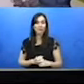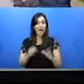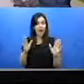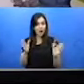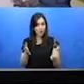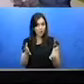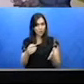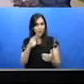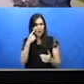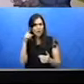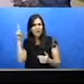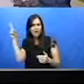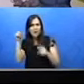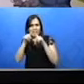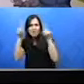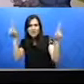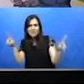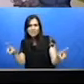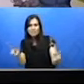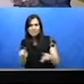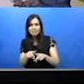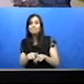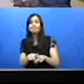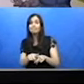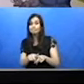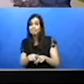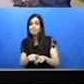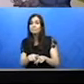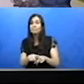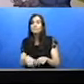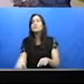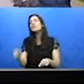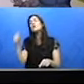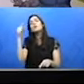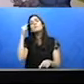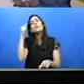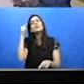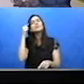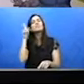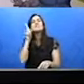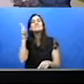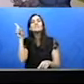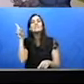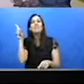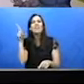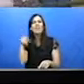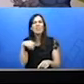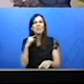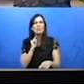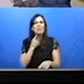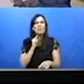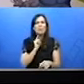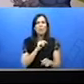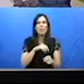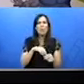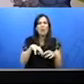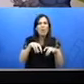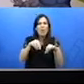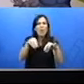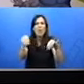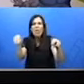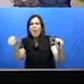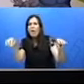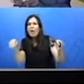Agora nós vamos observar esta imagem. Imagine se ao invés dessa paisagem, olha esta